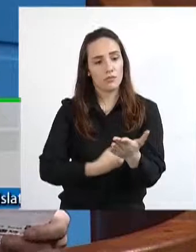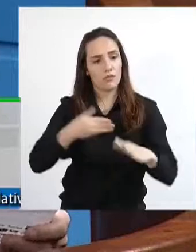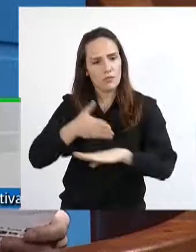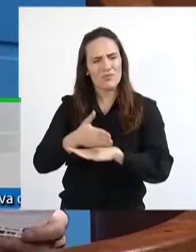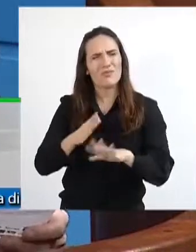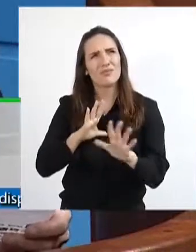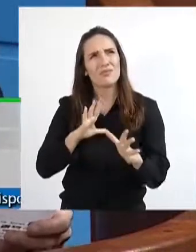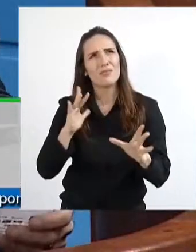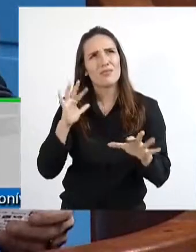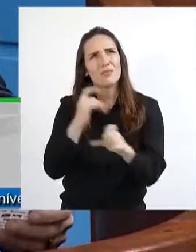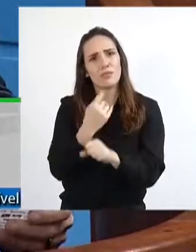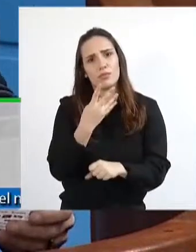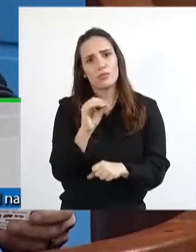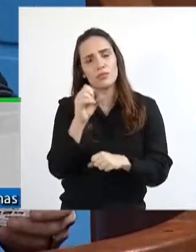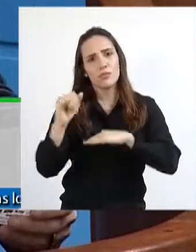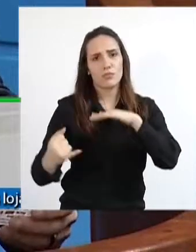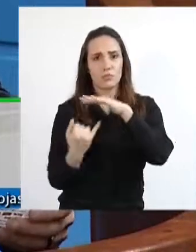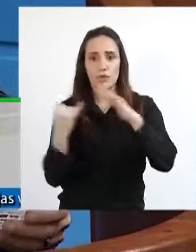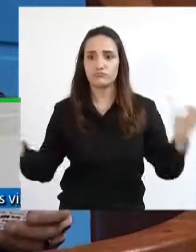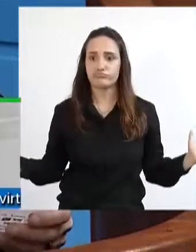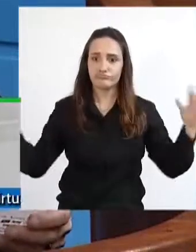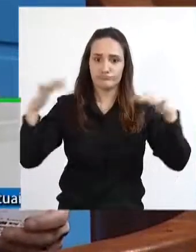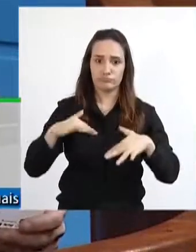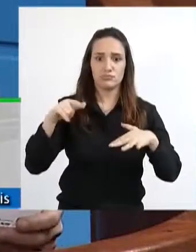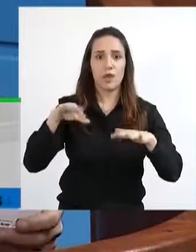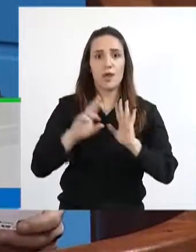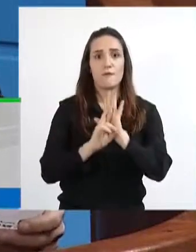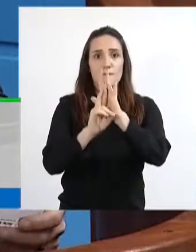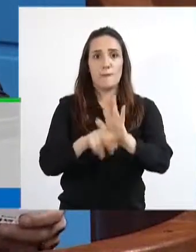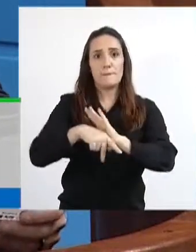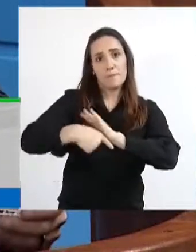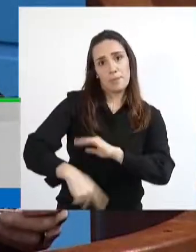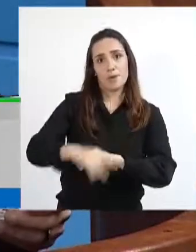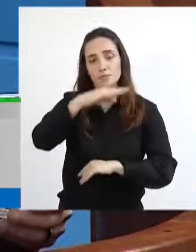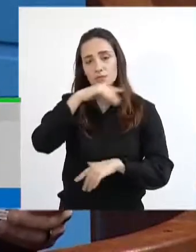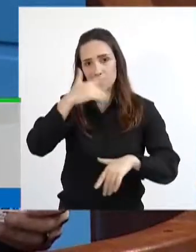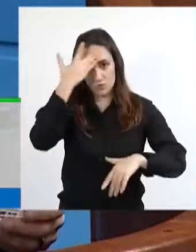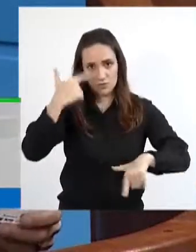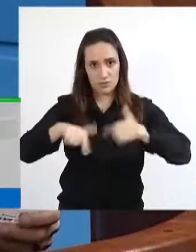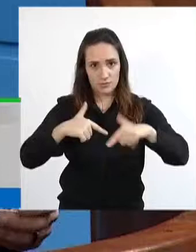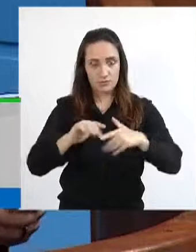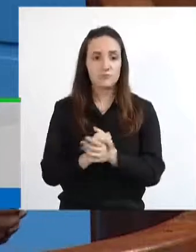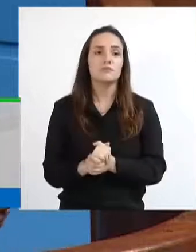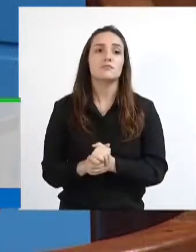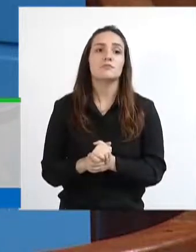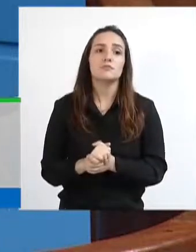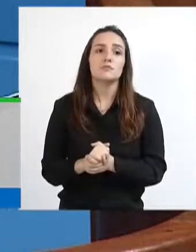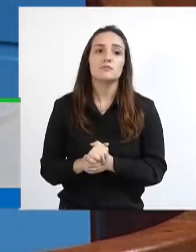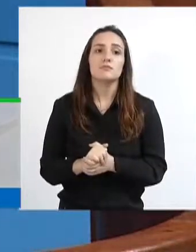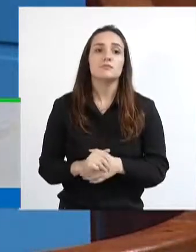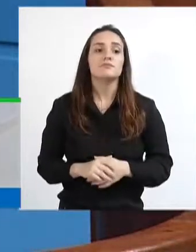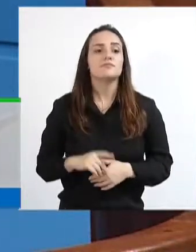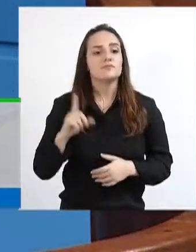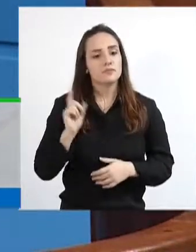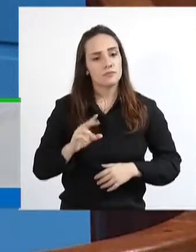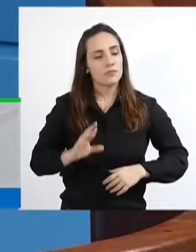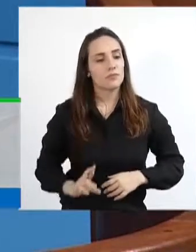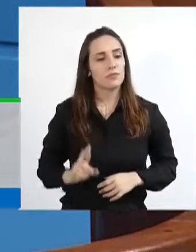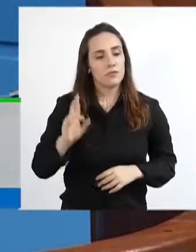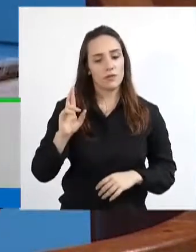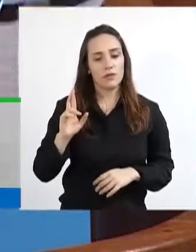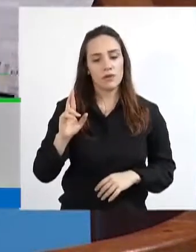de 40 entidades representativas dos trabalhadores estiveram aqui representando as suas